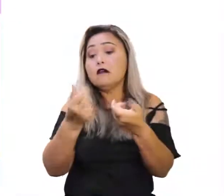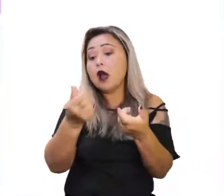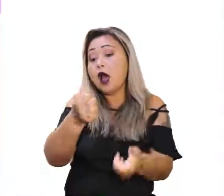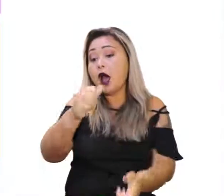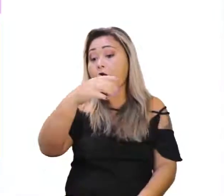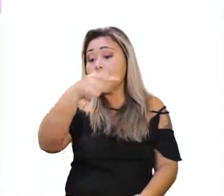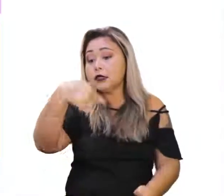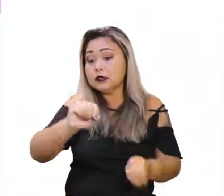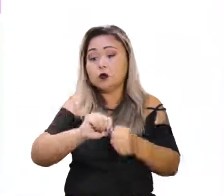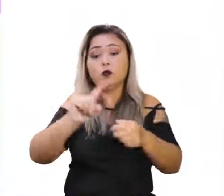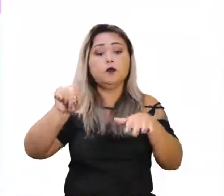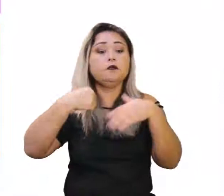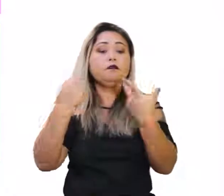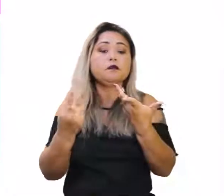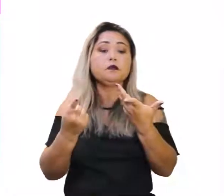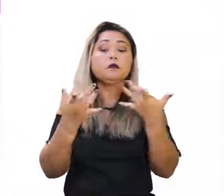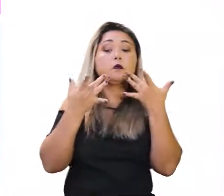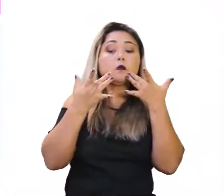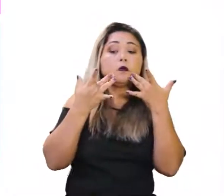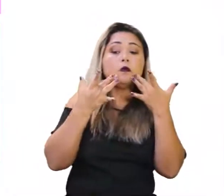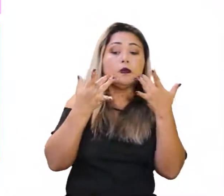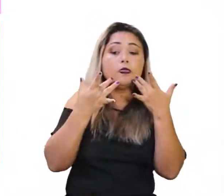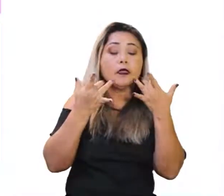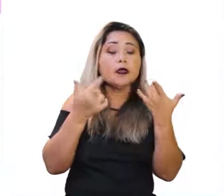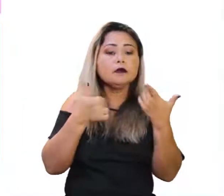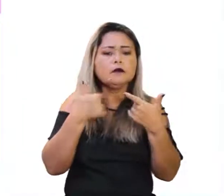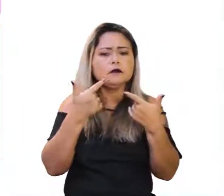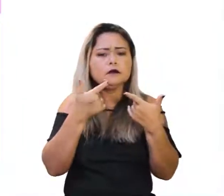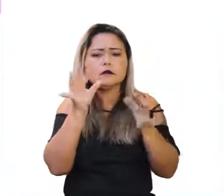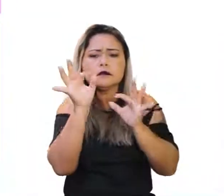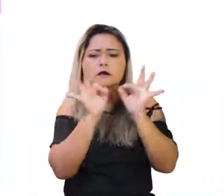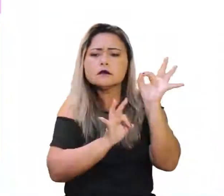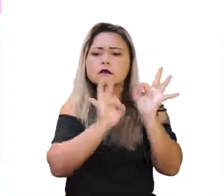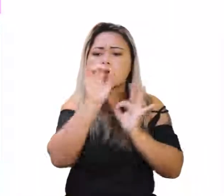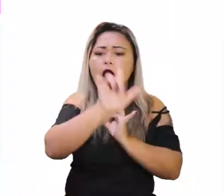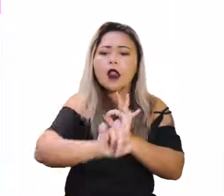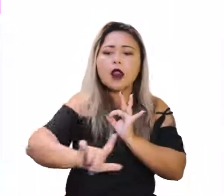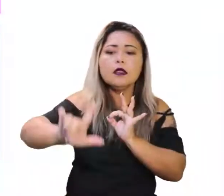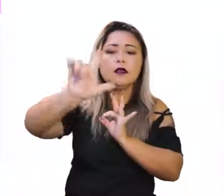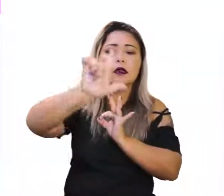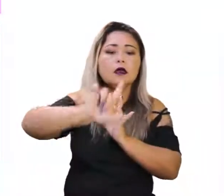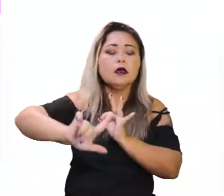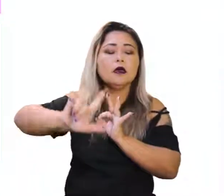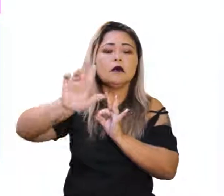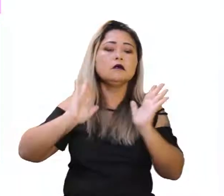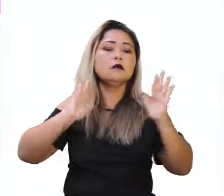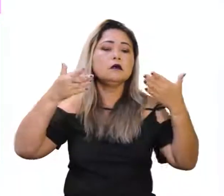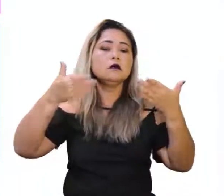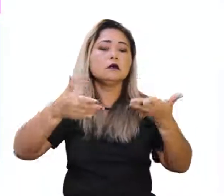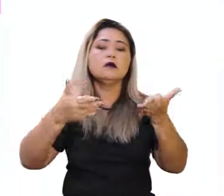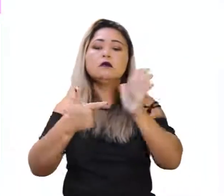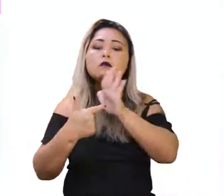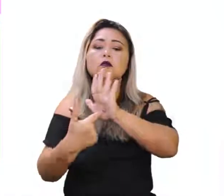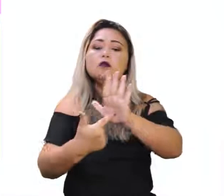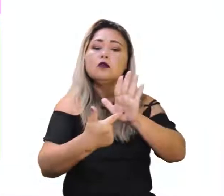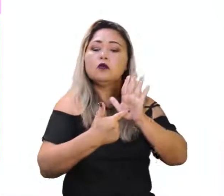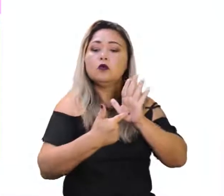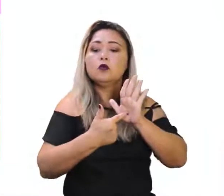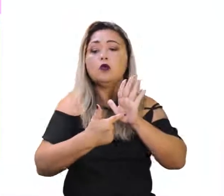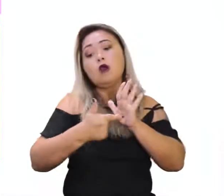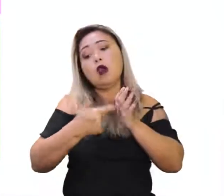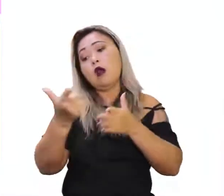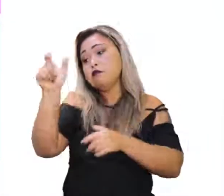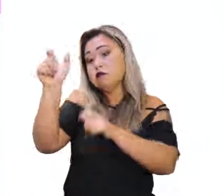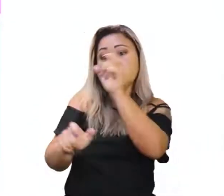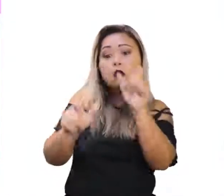peça teatral, há uma composição literária, né, destinada à apresentação por